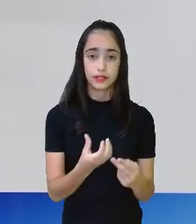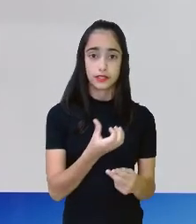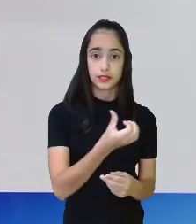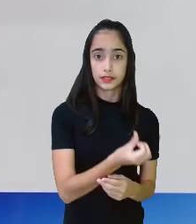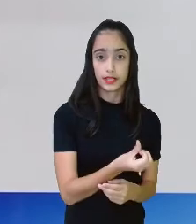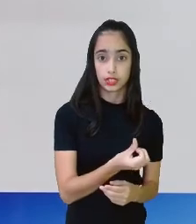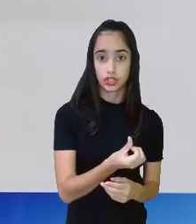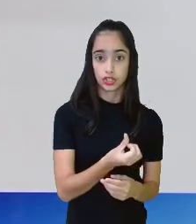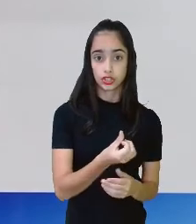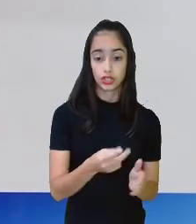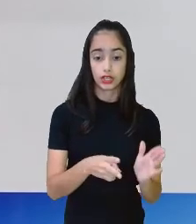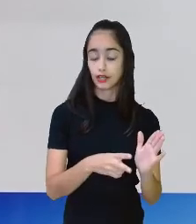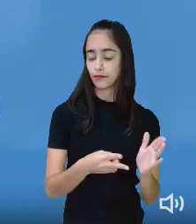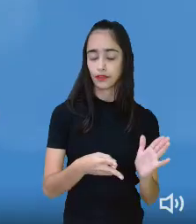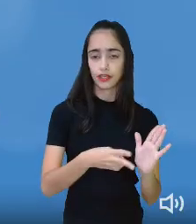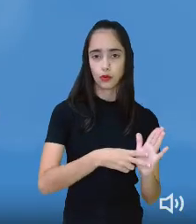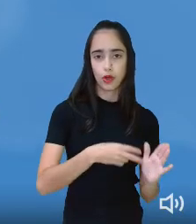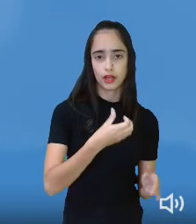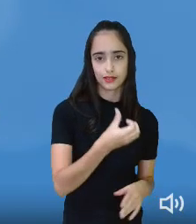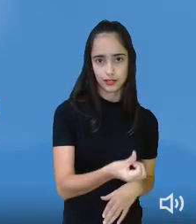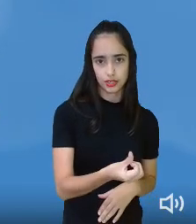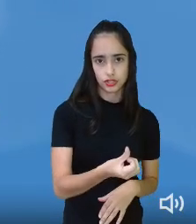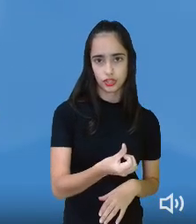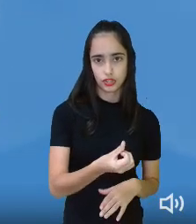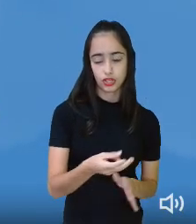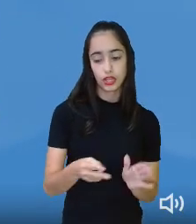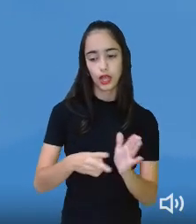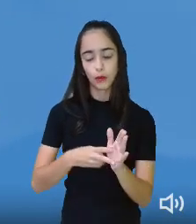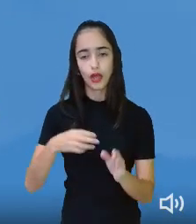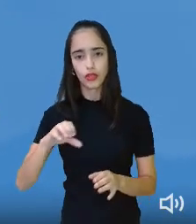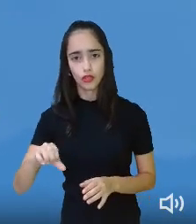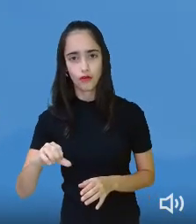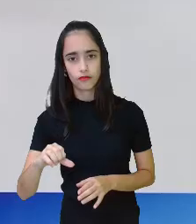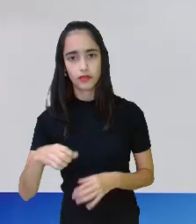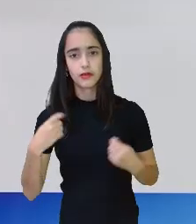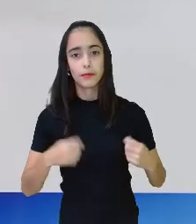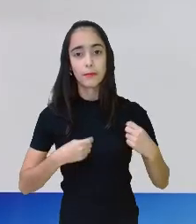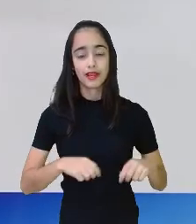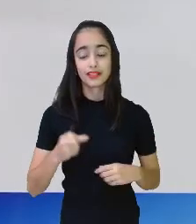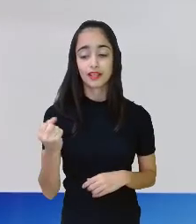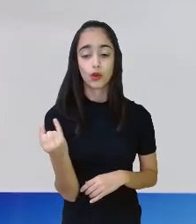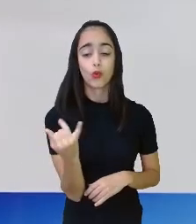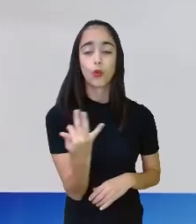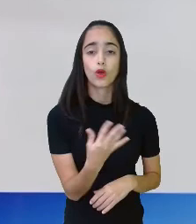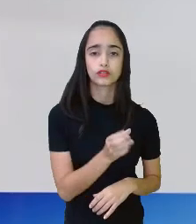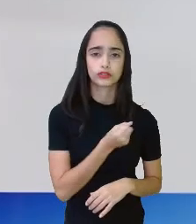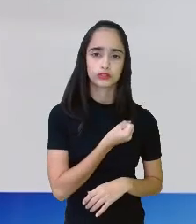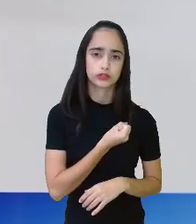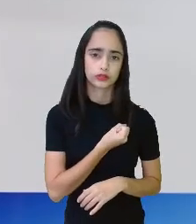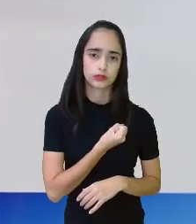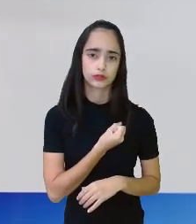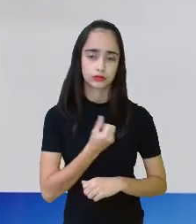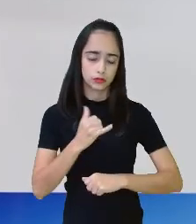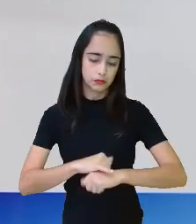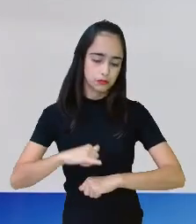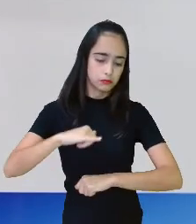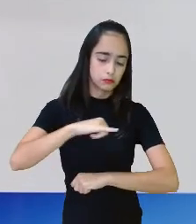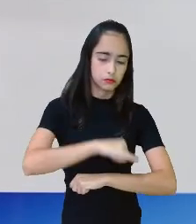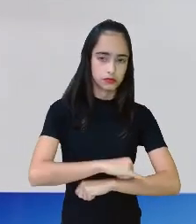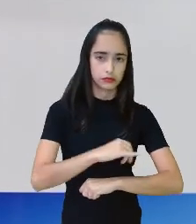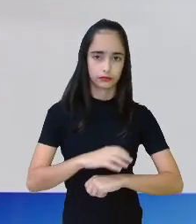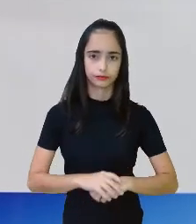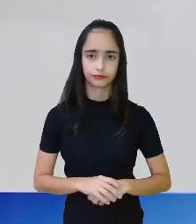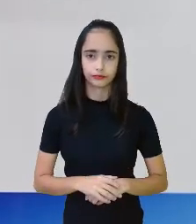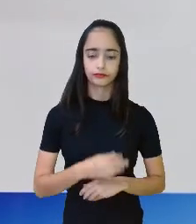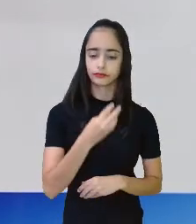9? Então, eu vou estar contando aqui de quanto em quanto. Eu vou estar contando com a nuvem aqui, ó, de 3 em 3, ordem de